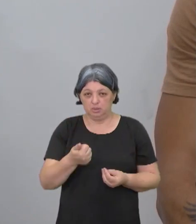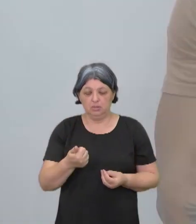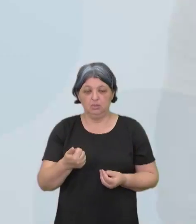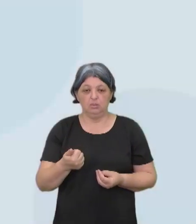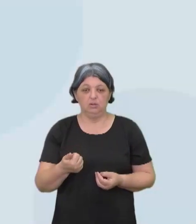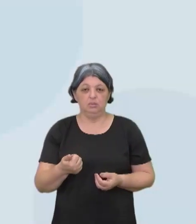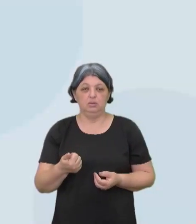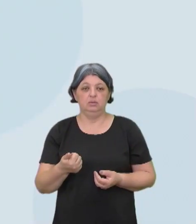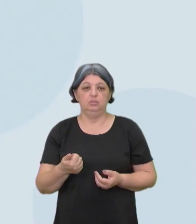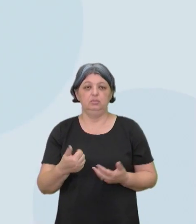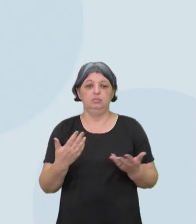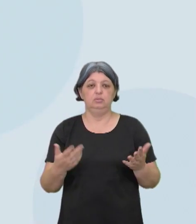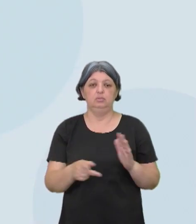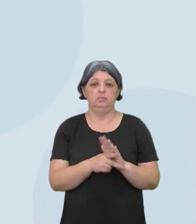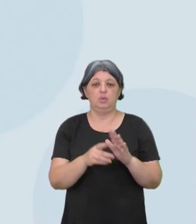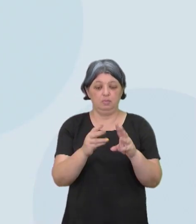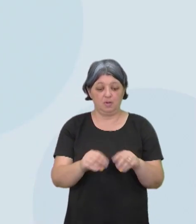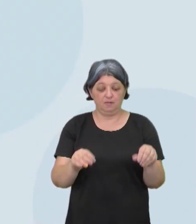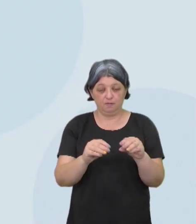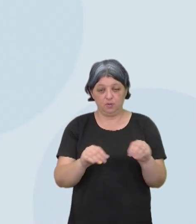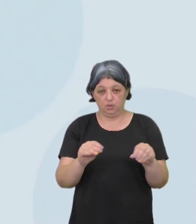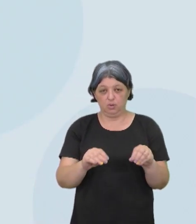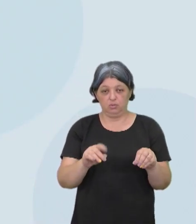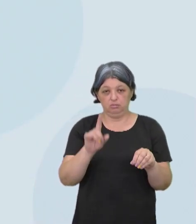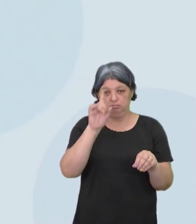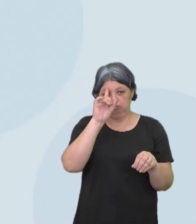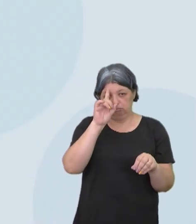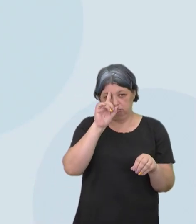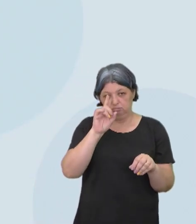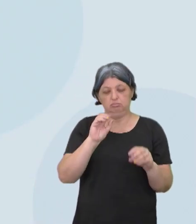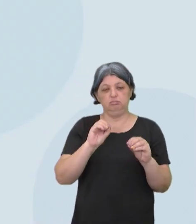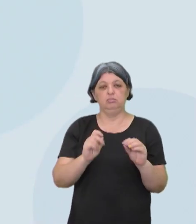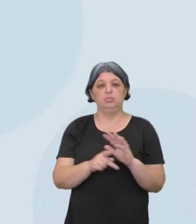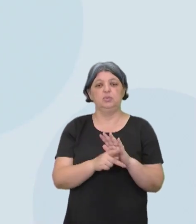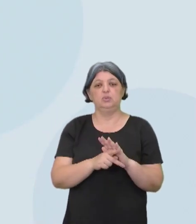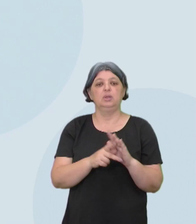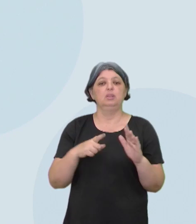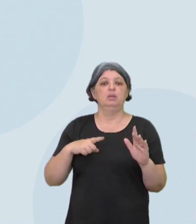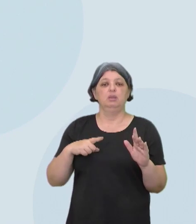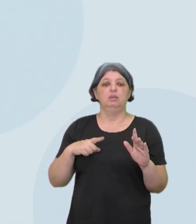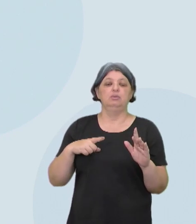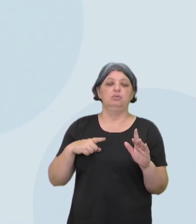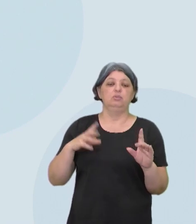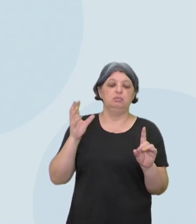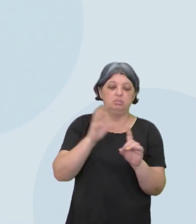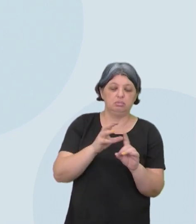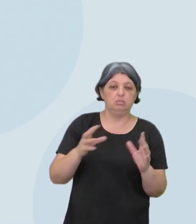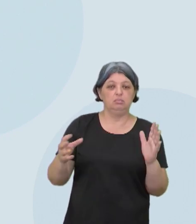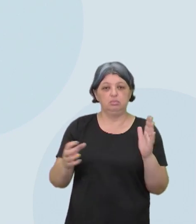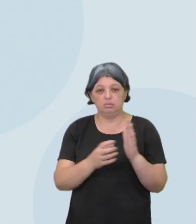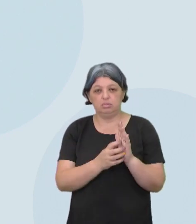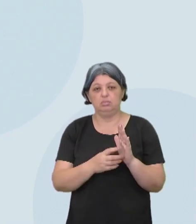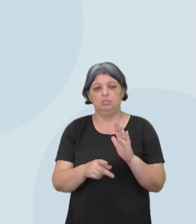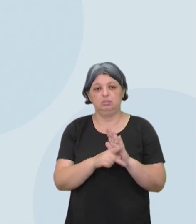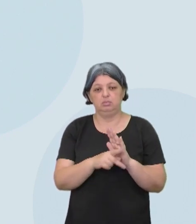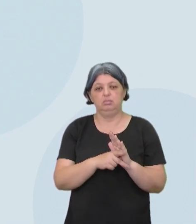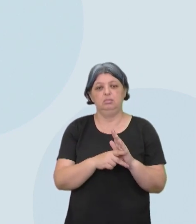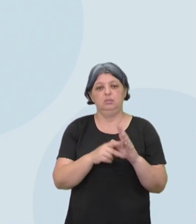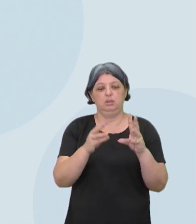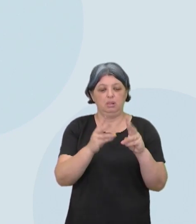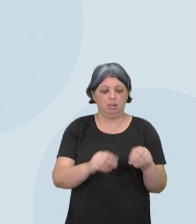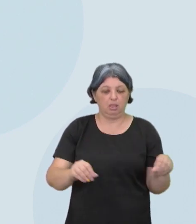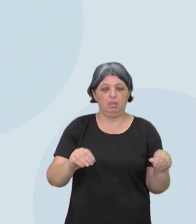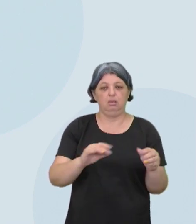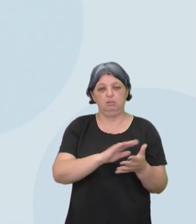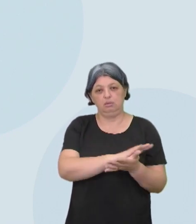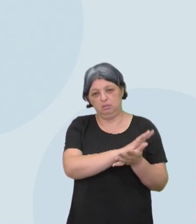sobre o solo, mas principalmente sobre o que afeta o solo. Então, a gente falou sobre intemperismos, né? Falamos sobre erosão, falamos